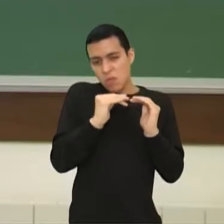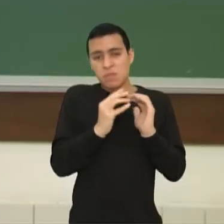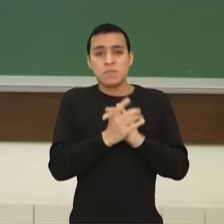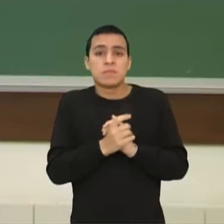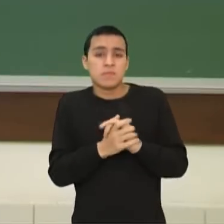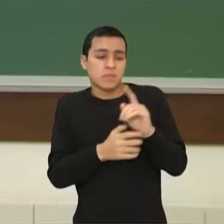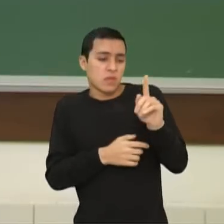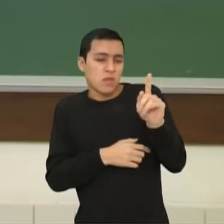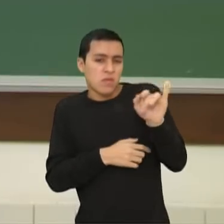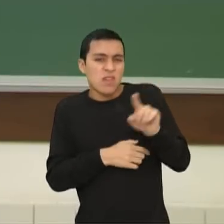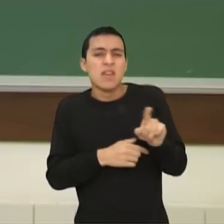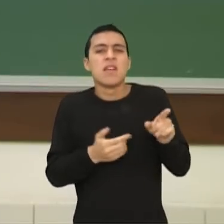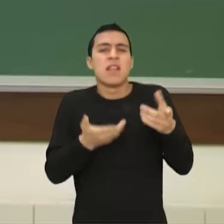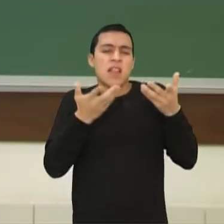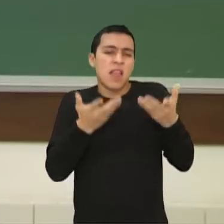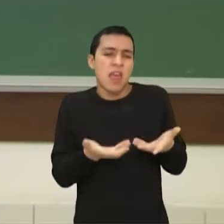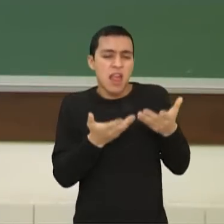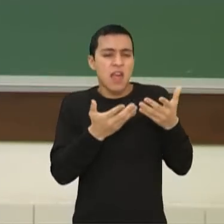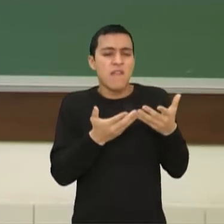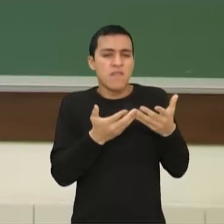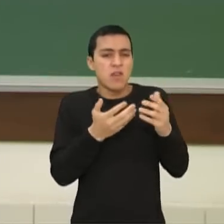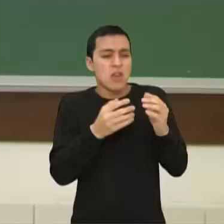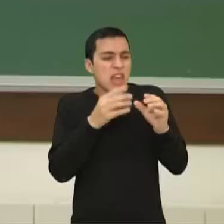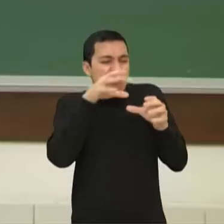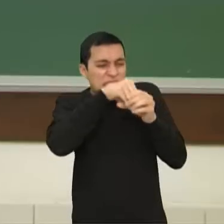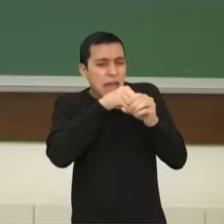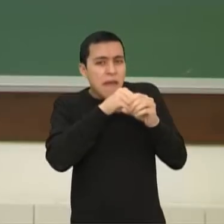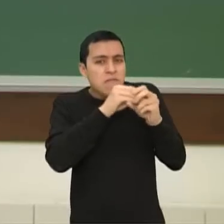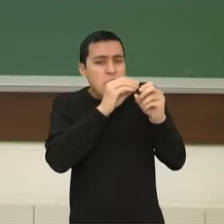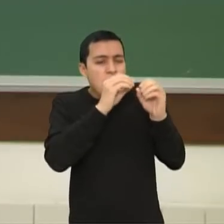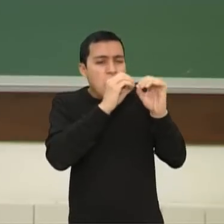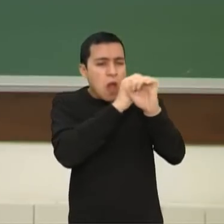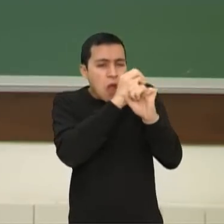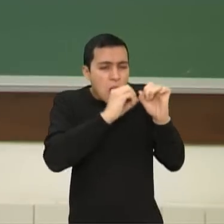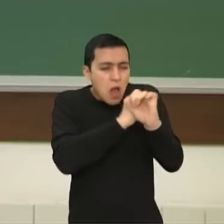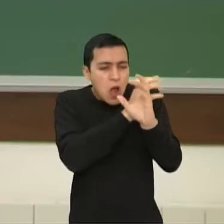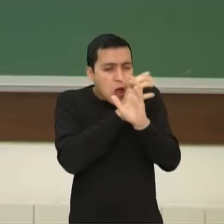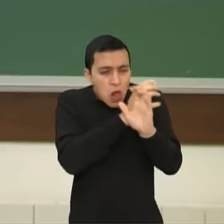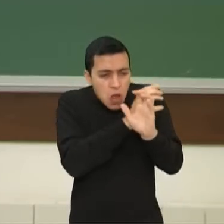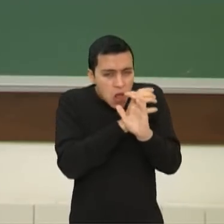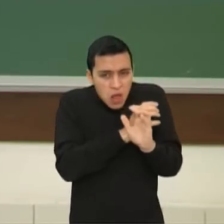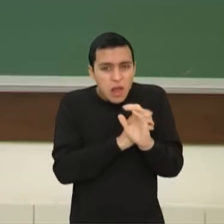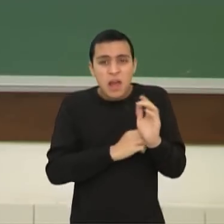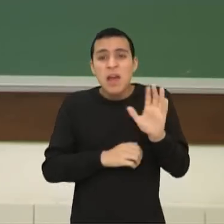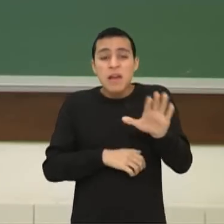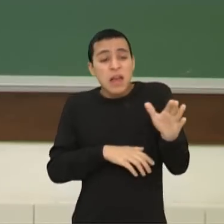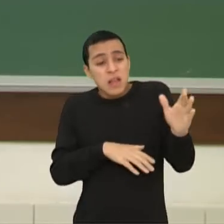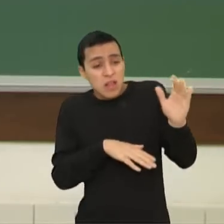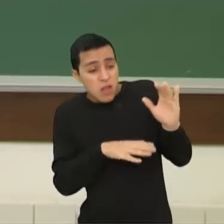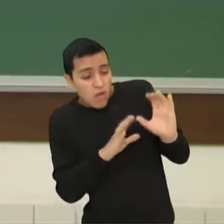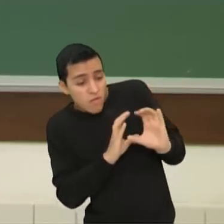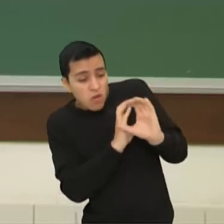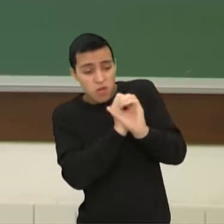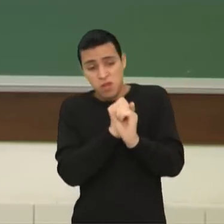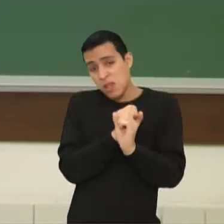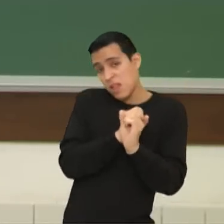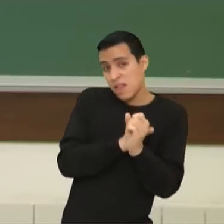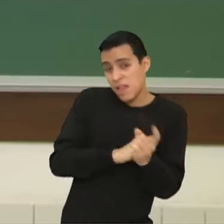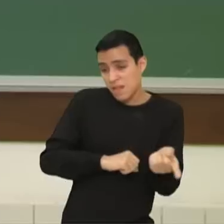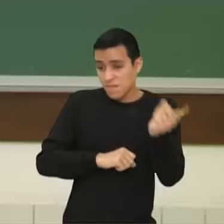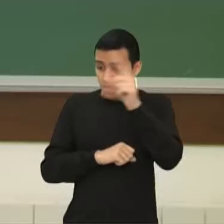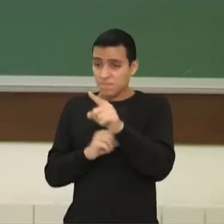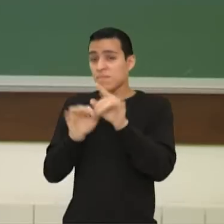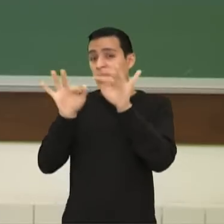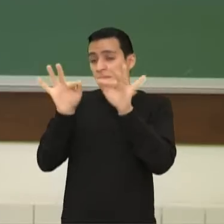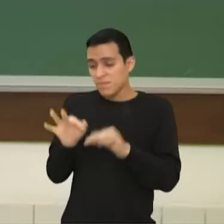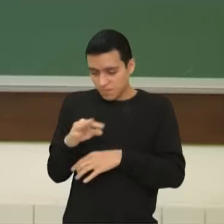O giz é muito leve, ele é poroso. Mas eu quero que vocês percebam que para saber o volume desse objeto sólido, eu pego agora a medida